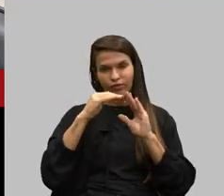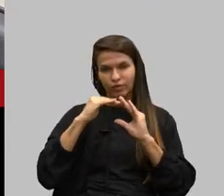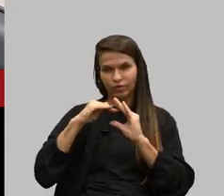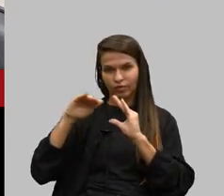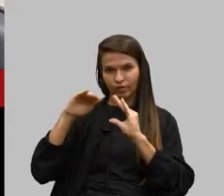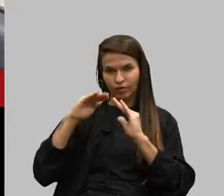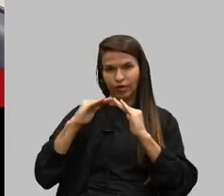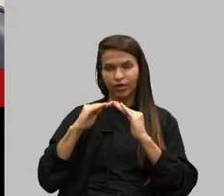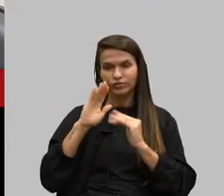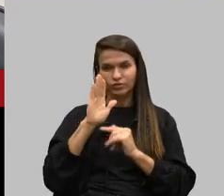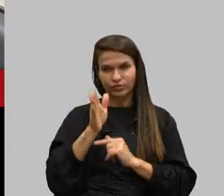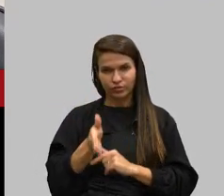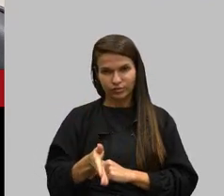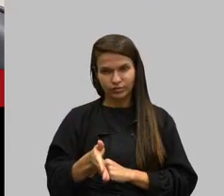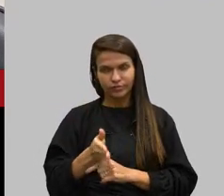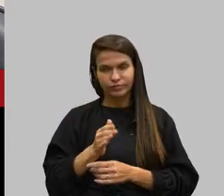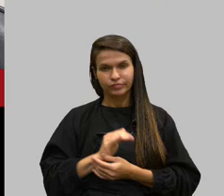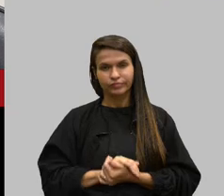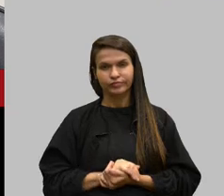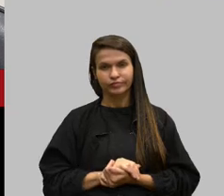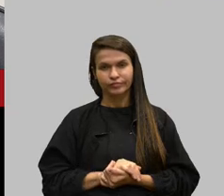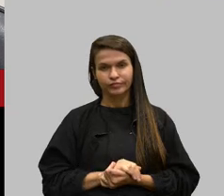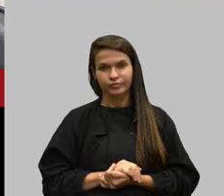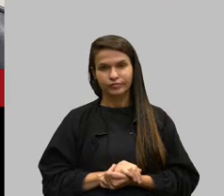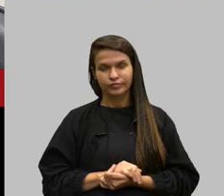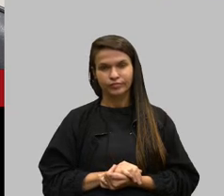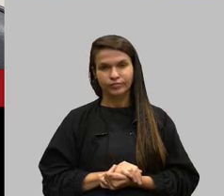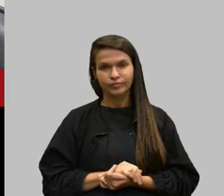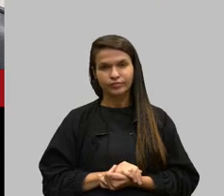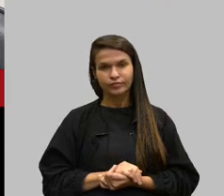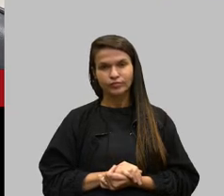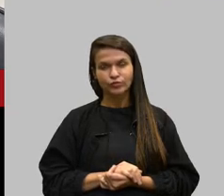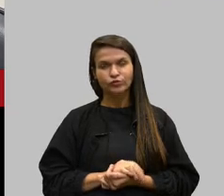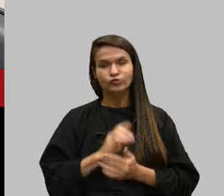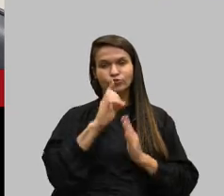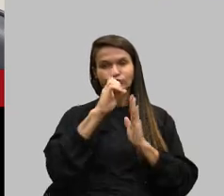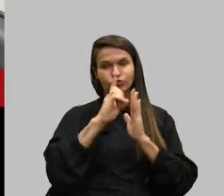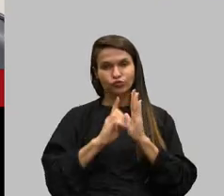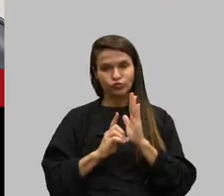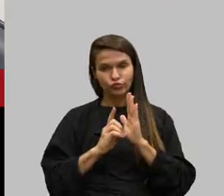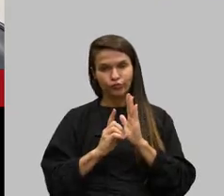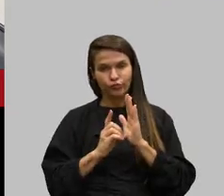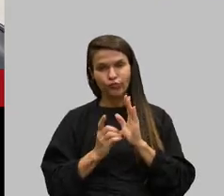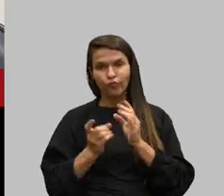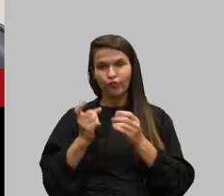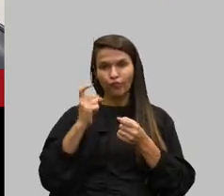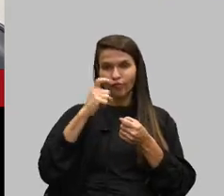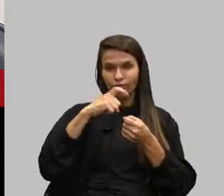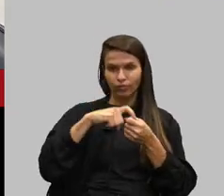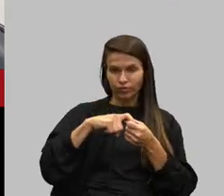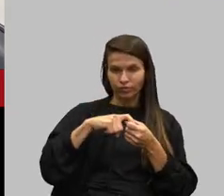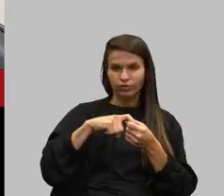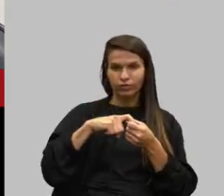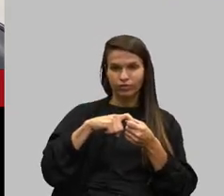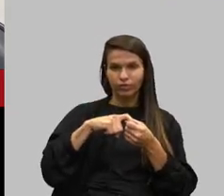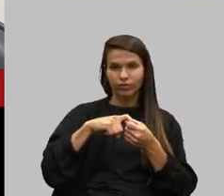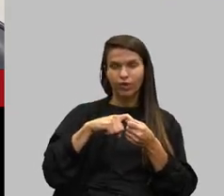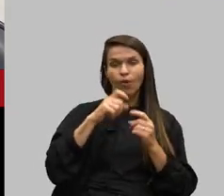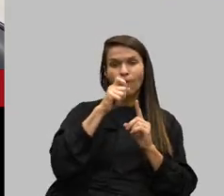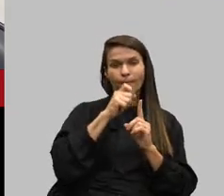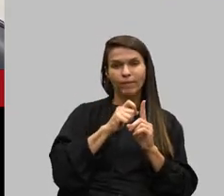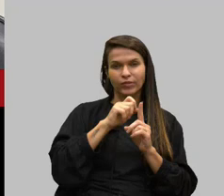casa já com o o direito à retroatividade desta recomposição ao mês de janeiro